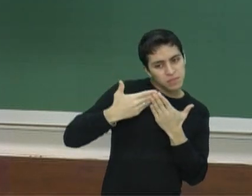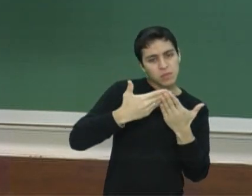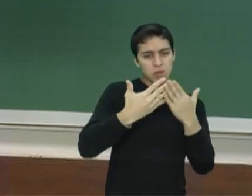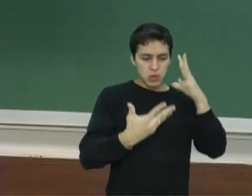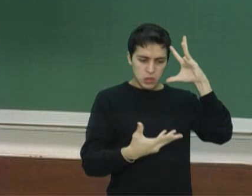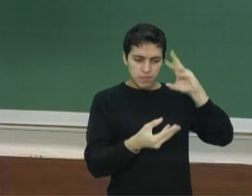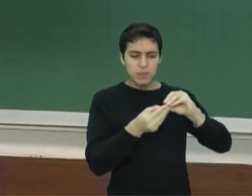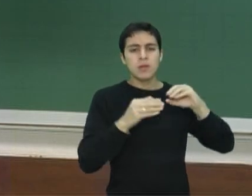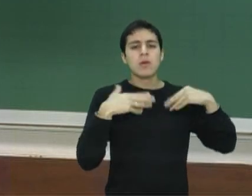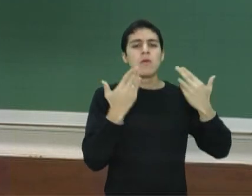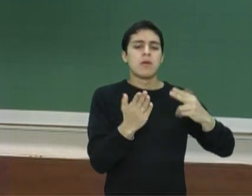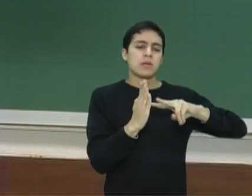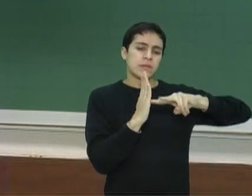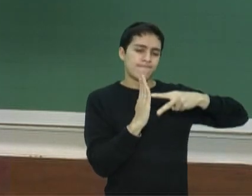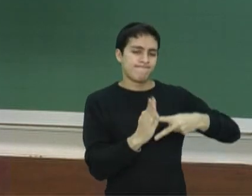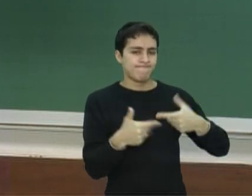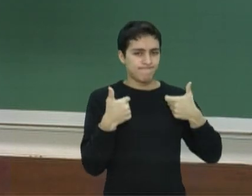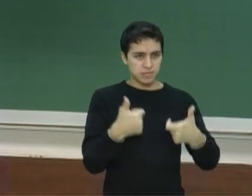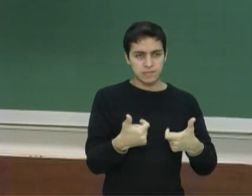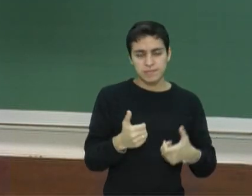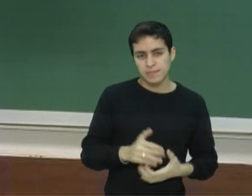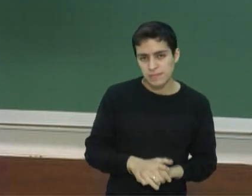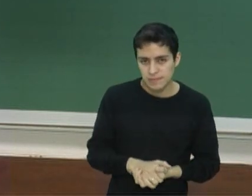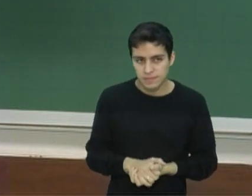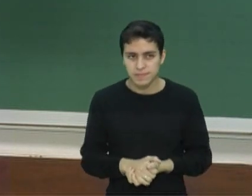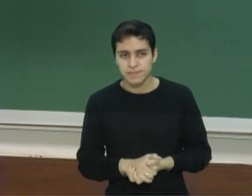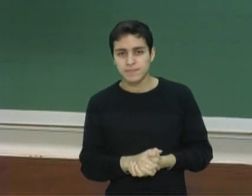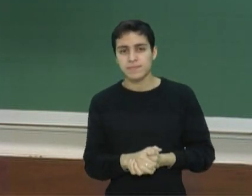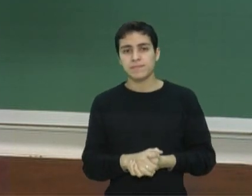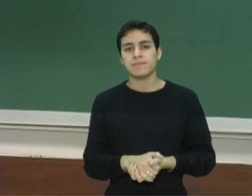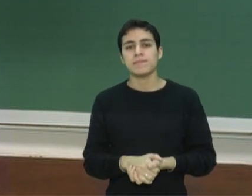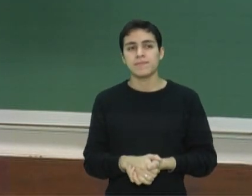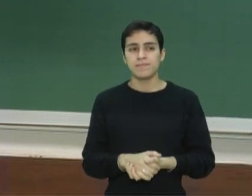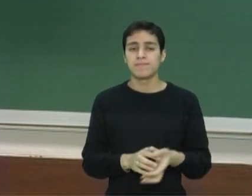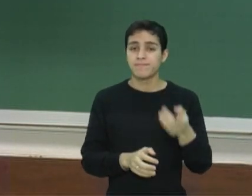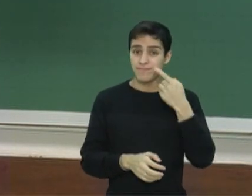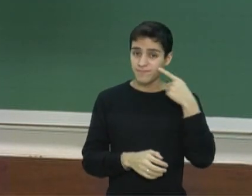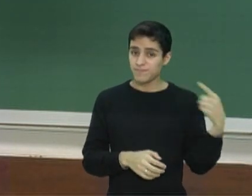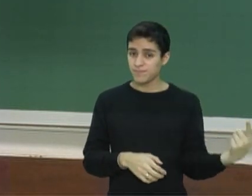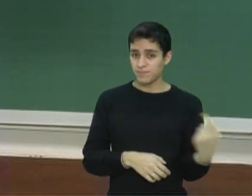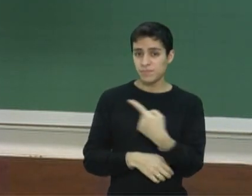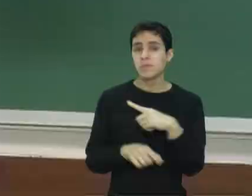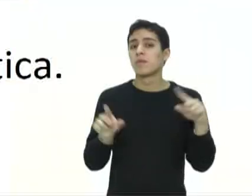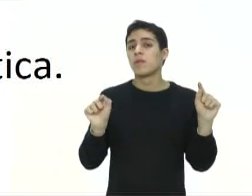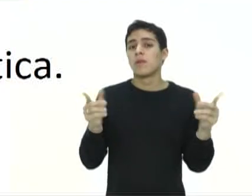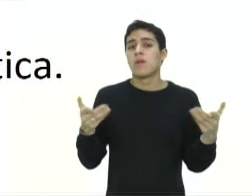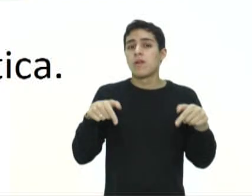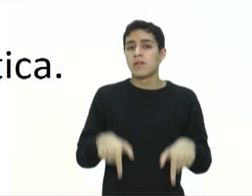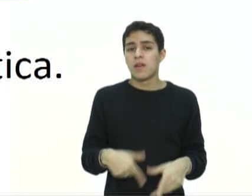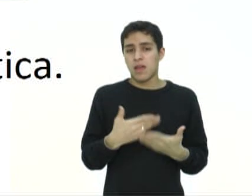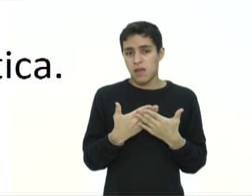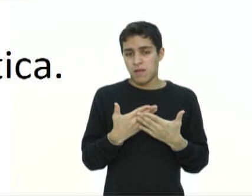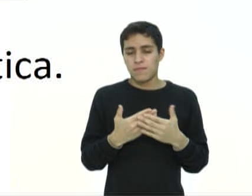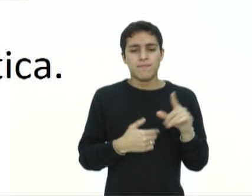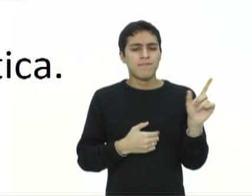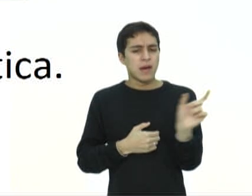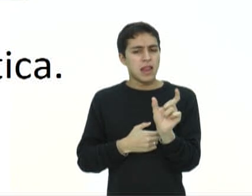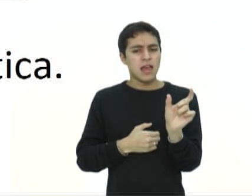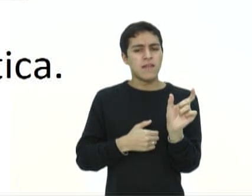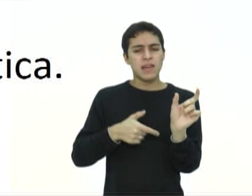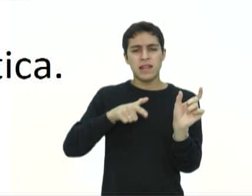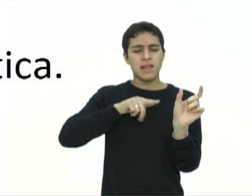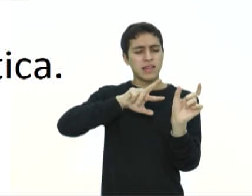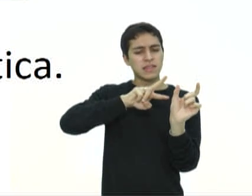entender os seus sentidos e significados. Em la classe de hoje, vamos a ver palavras polissêmicas.